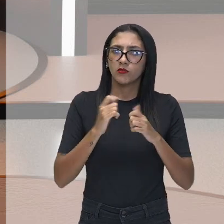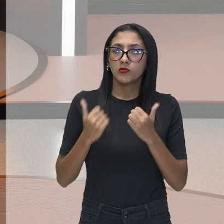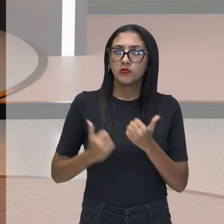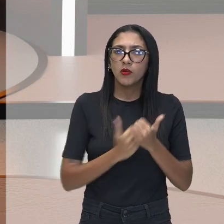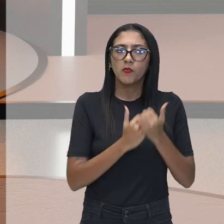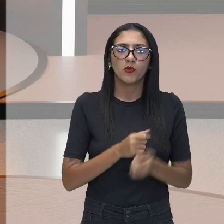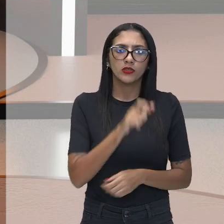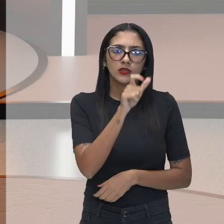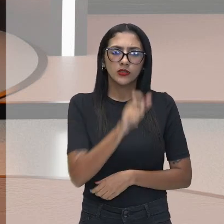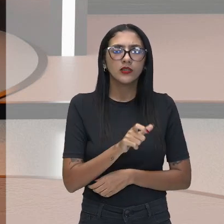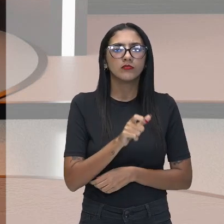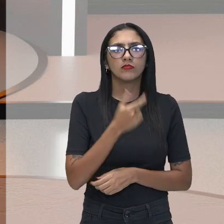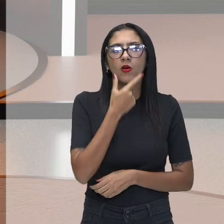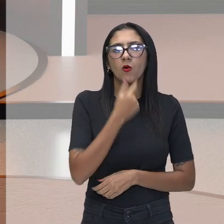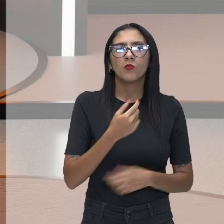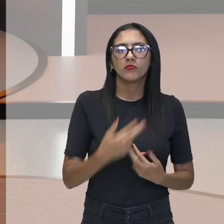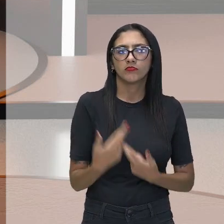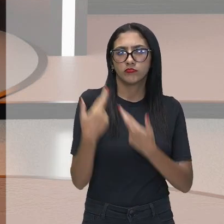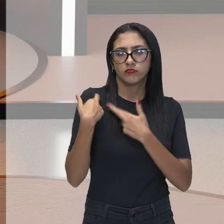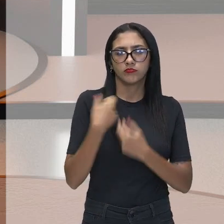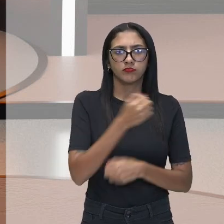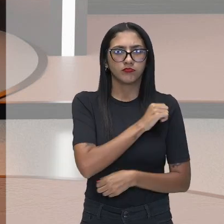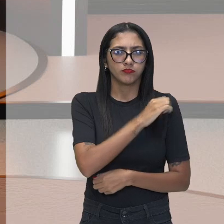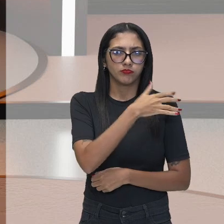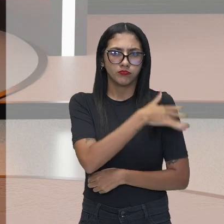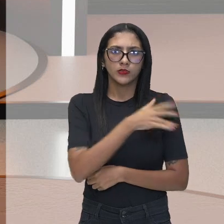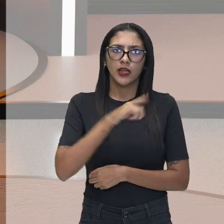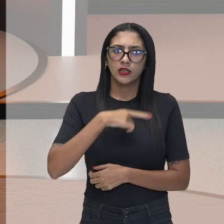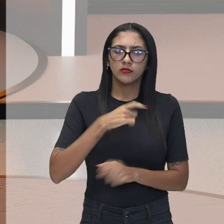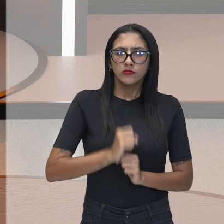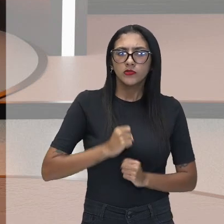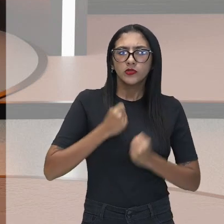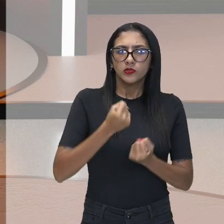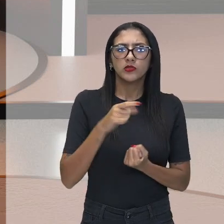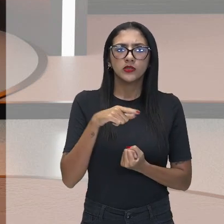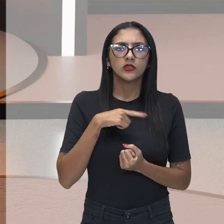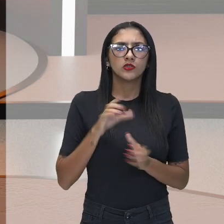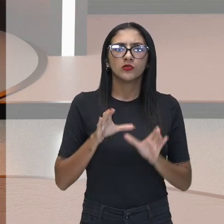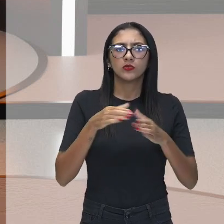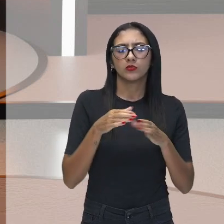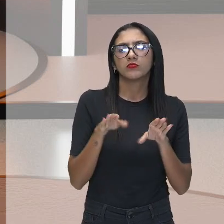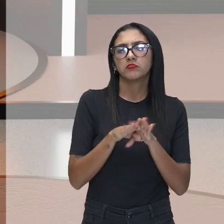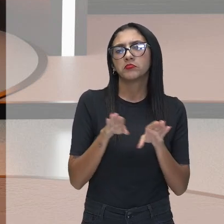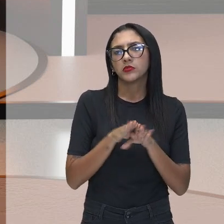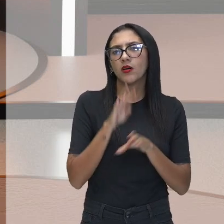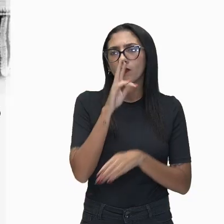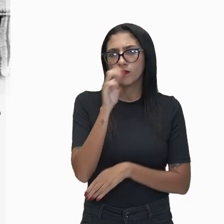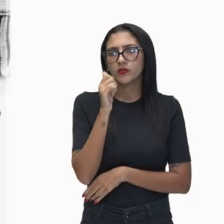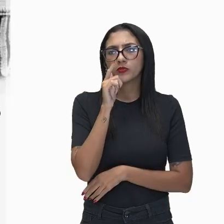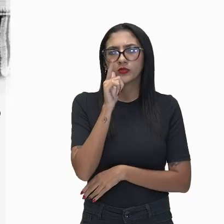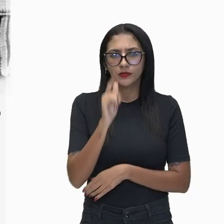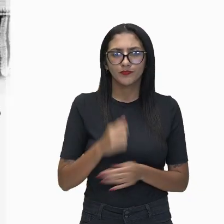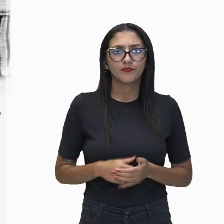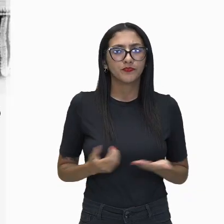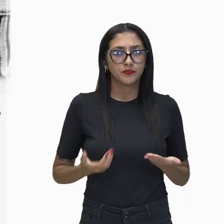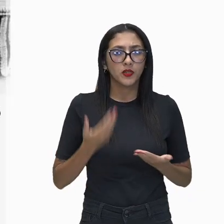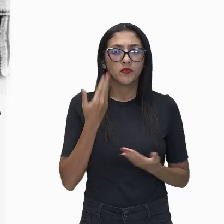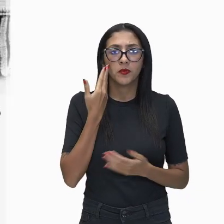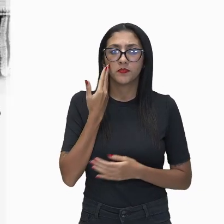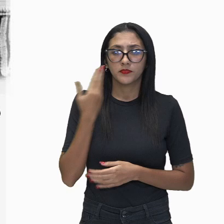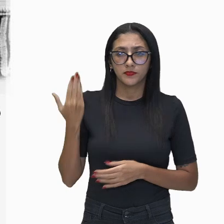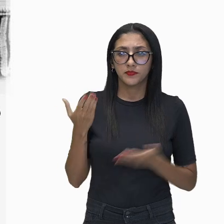Marechal Deodoro da Fonseca, que ele de fato se engajasse no movimento para que esse movimento tivesse força. Então vamos apresentar aqui para